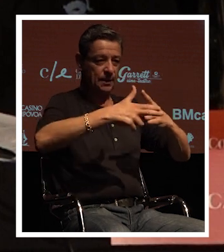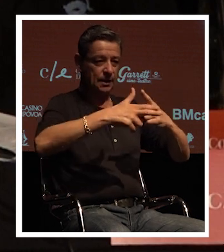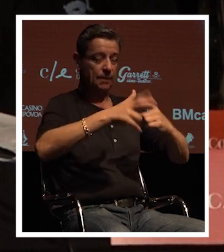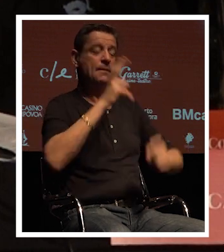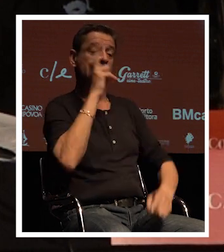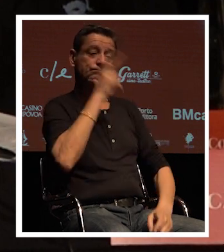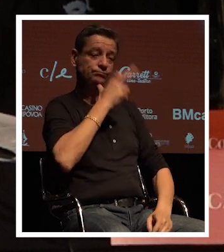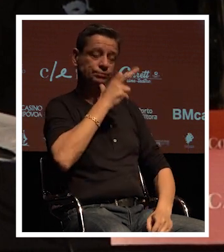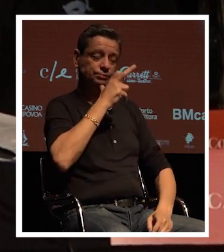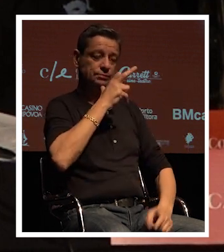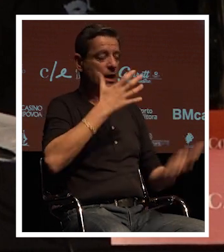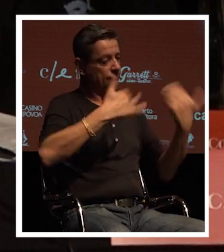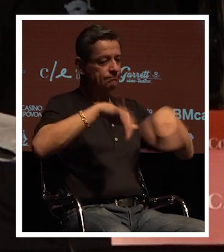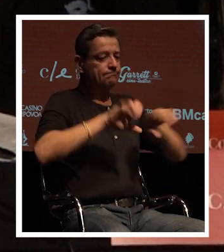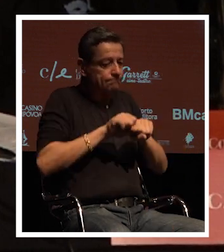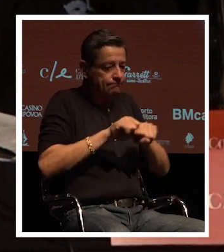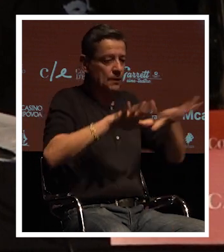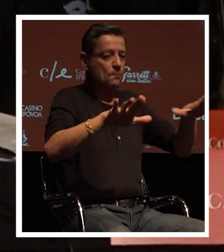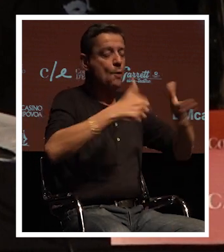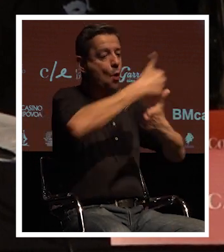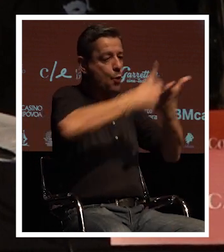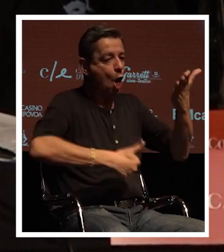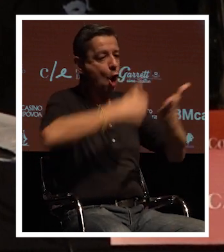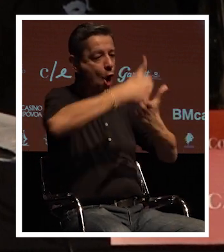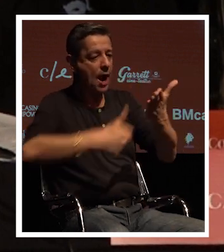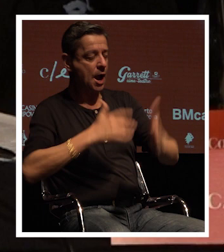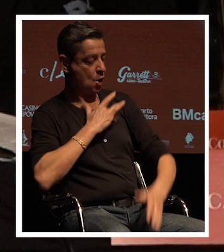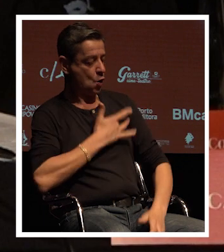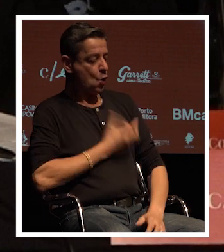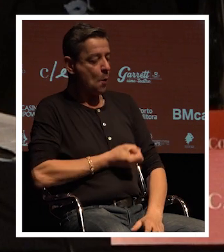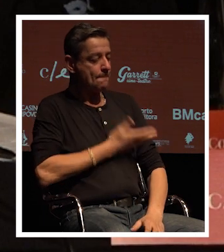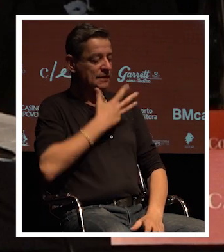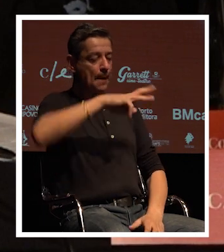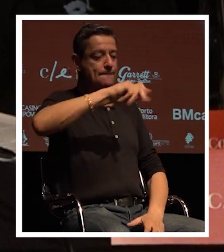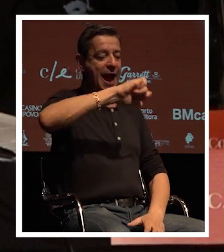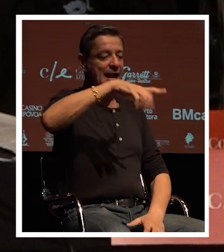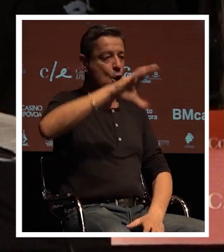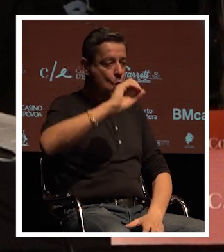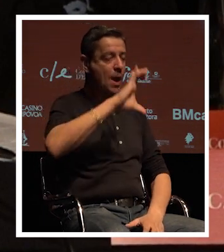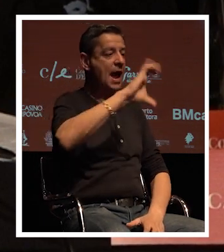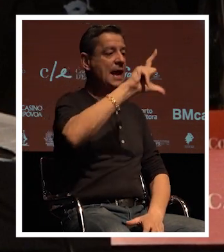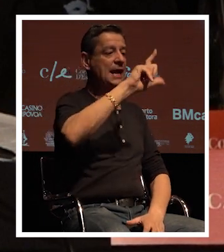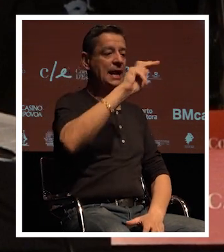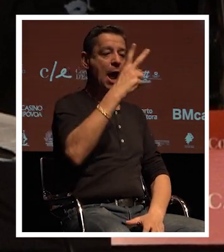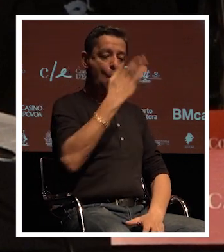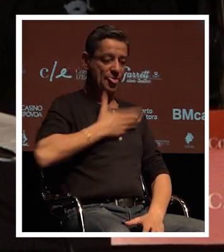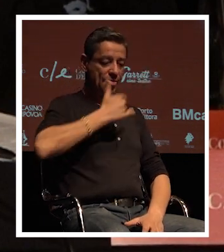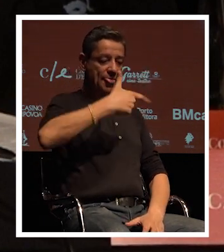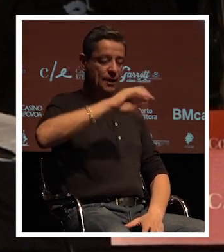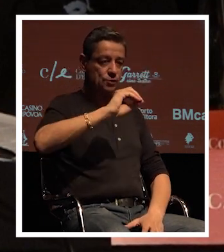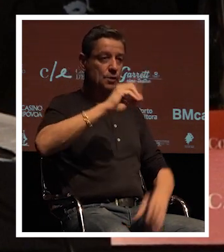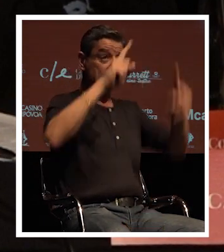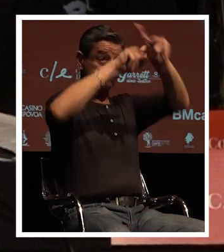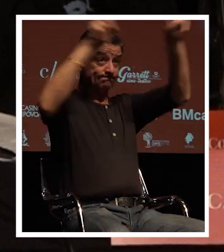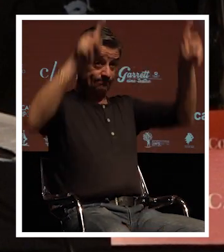aterrador divulguei certa vez no meu blog um romance de Mário Cláudio que conta a história da encomenda de um quadro com três os